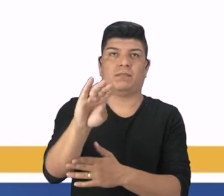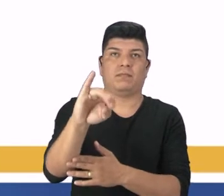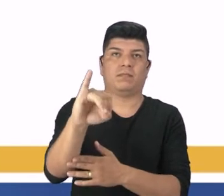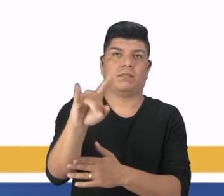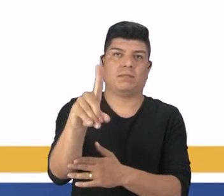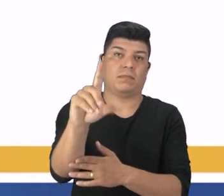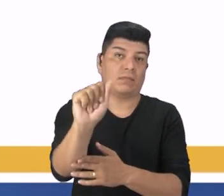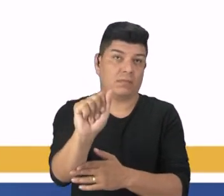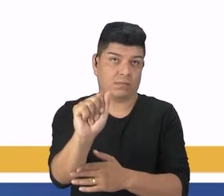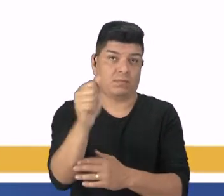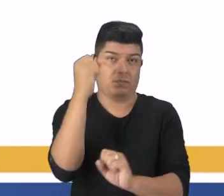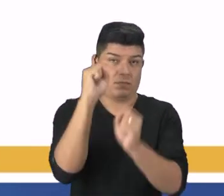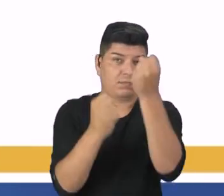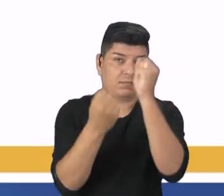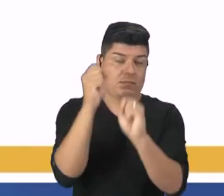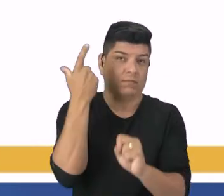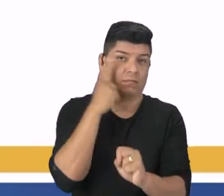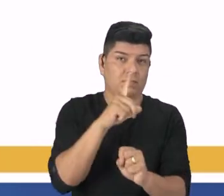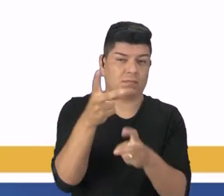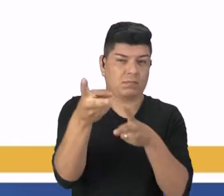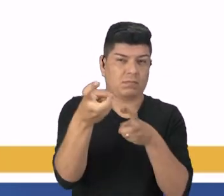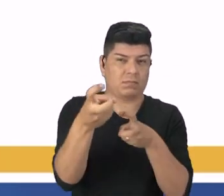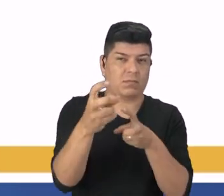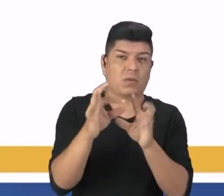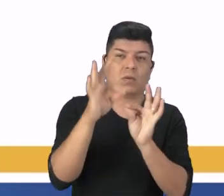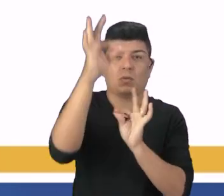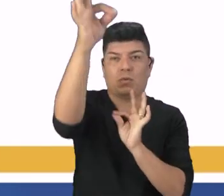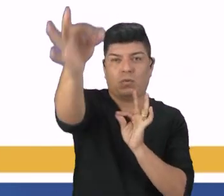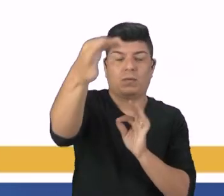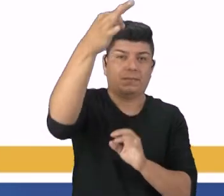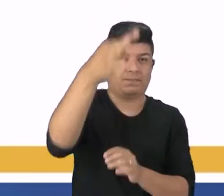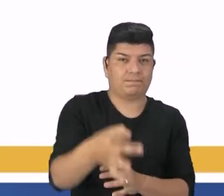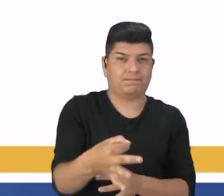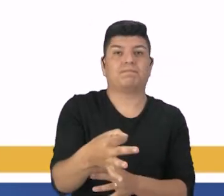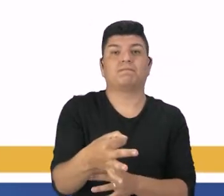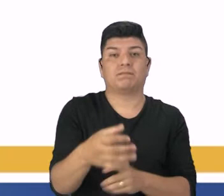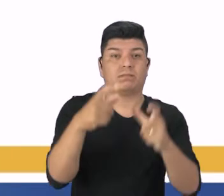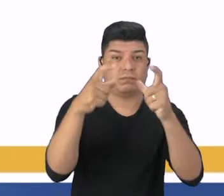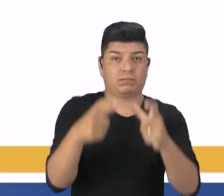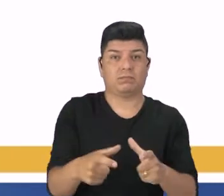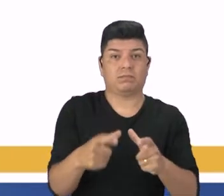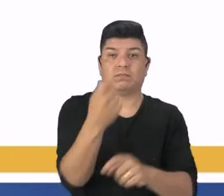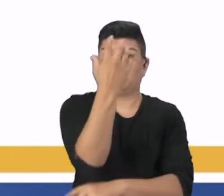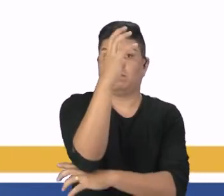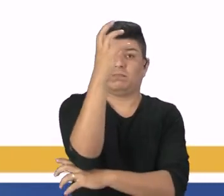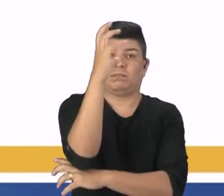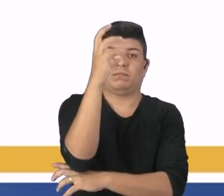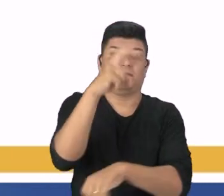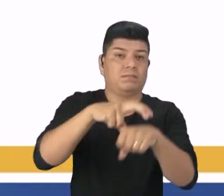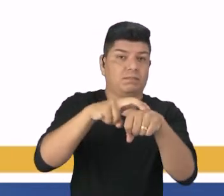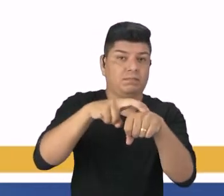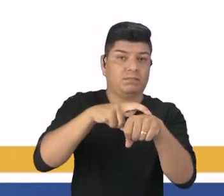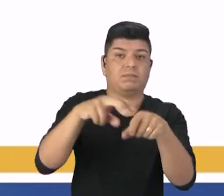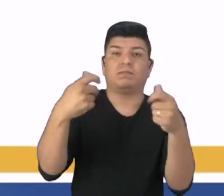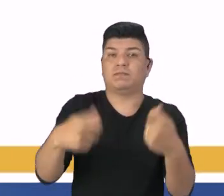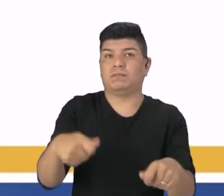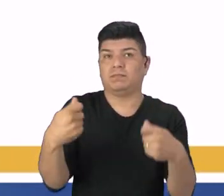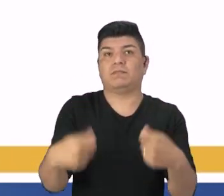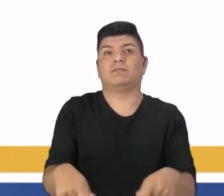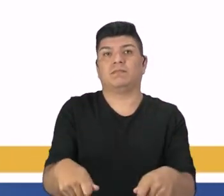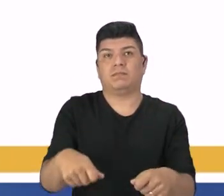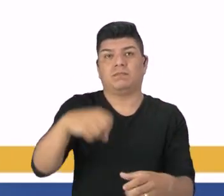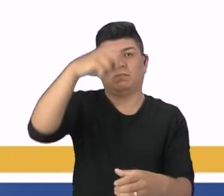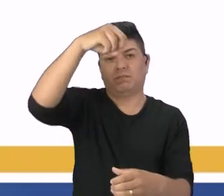têm a capacidade de perceber a distância ideal, onde é que estão as plantas verdes que realmente